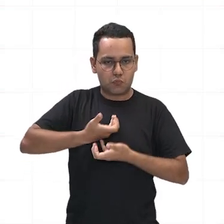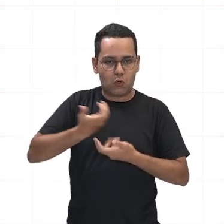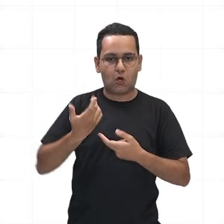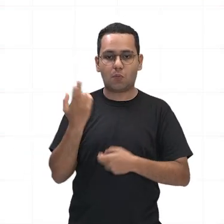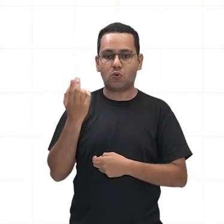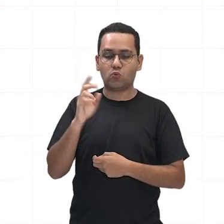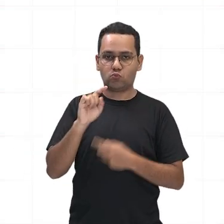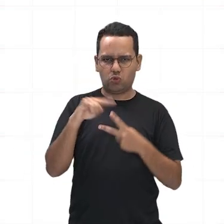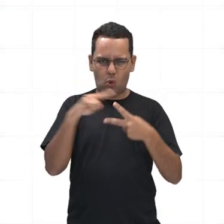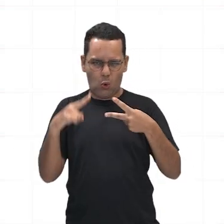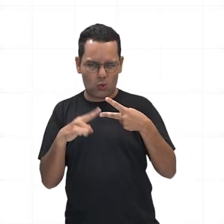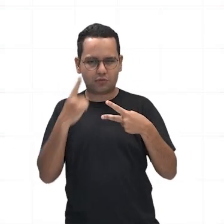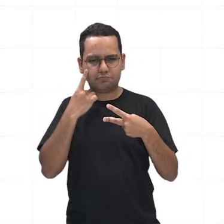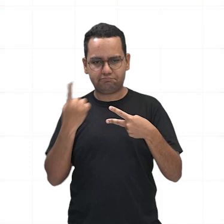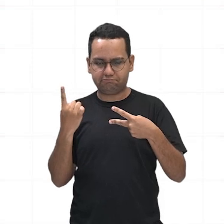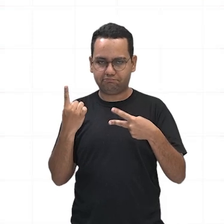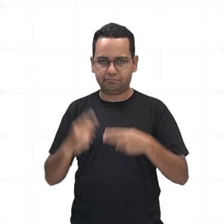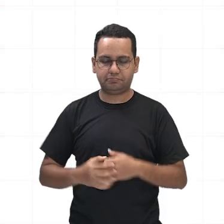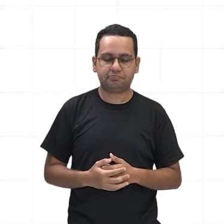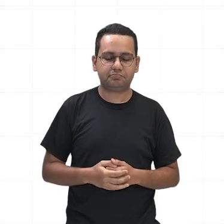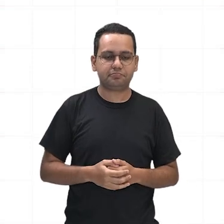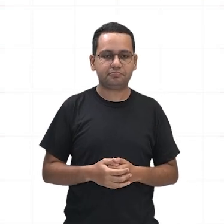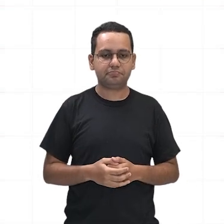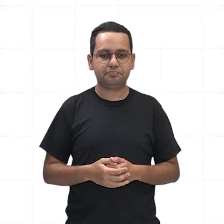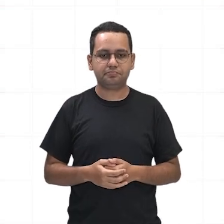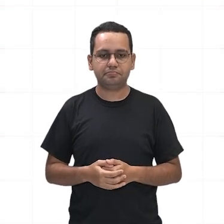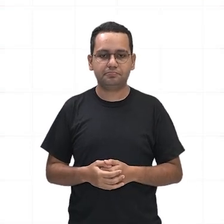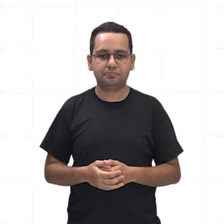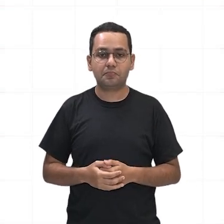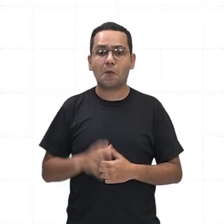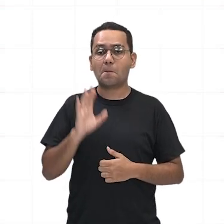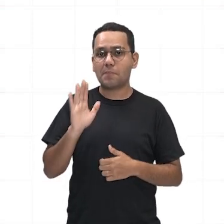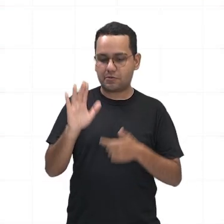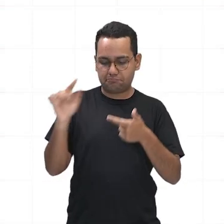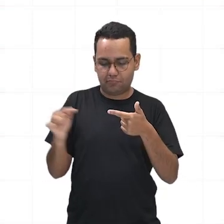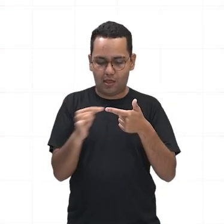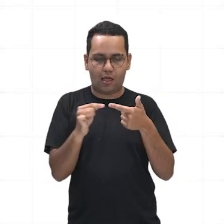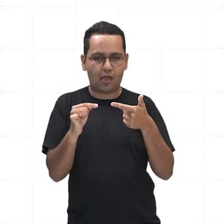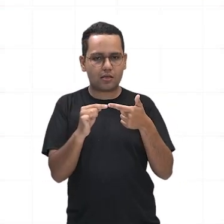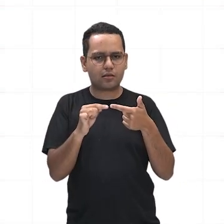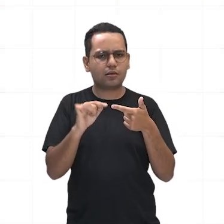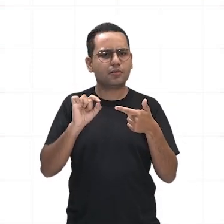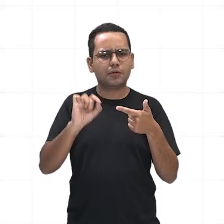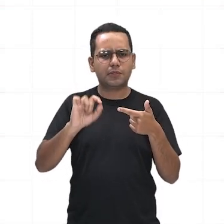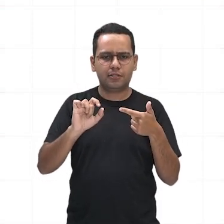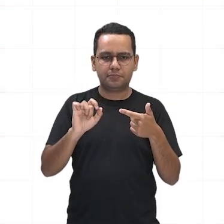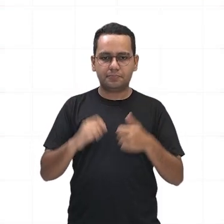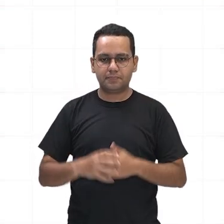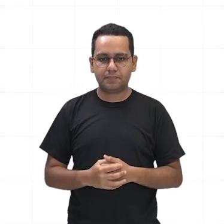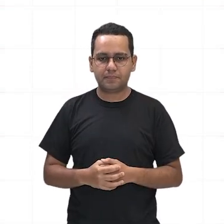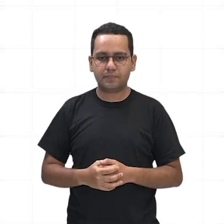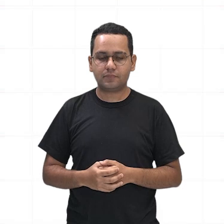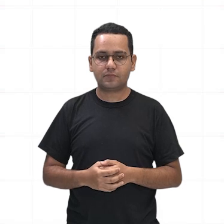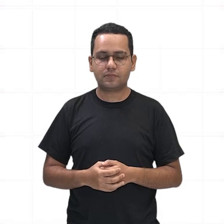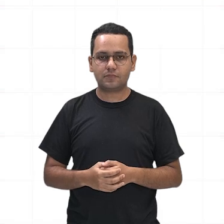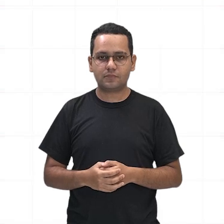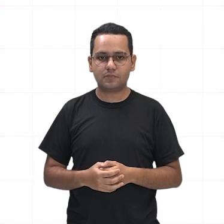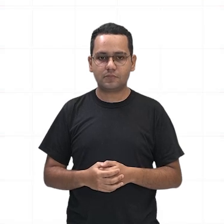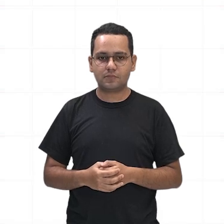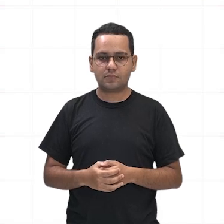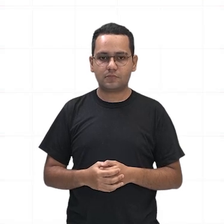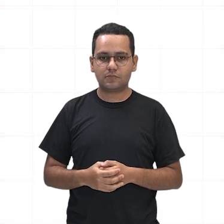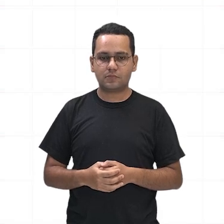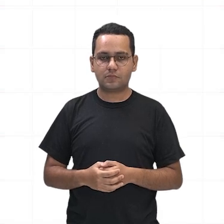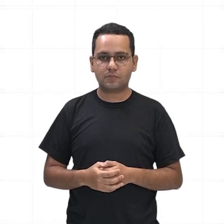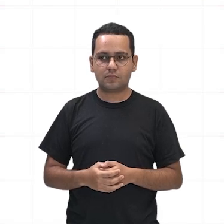a Odisseia. Nesse, então, período homérico, acredita-se que neste período